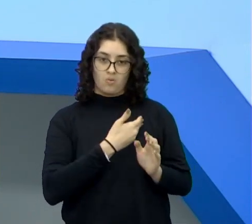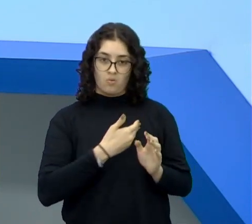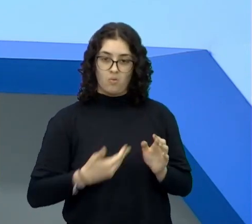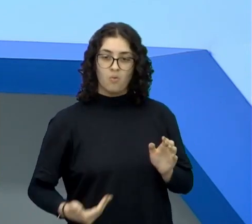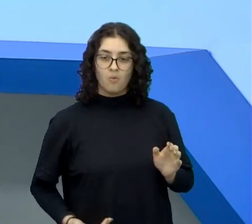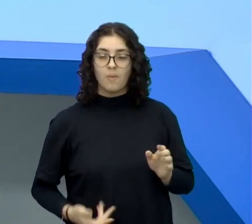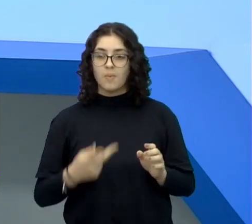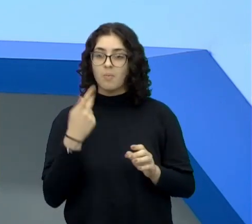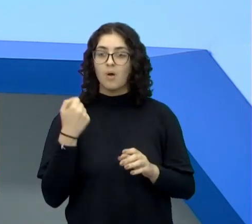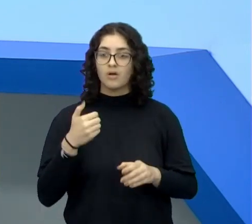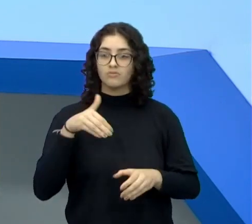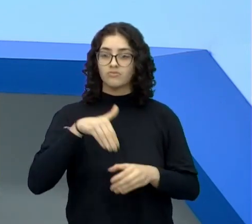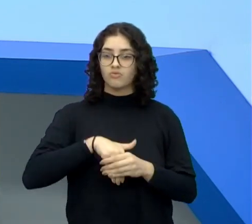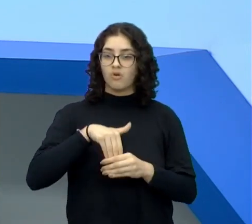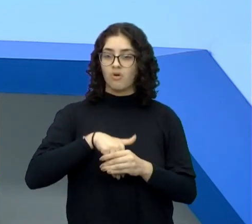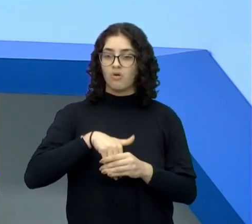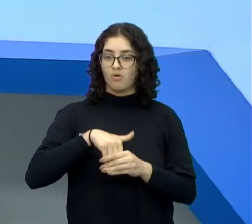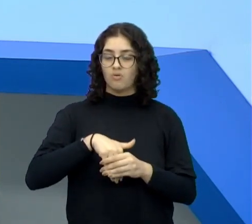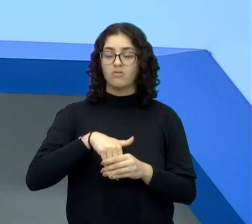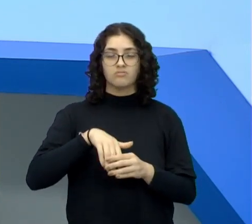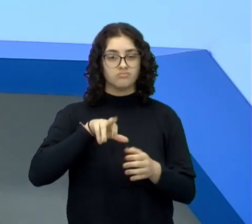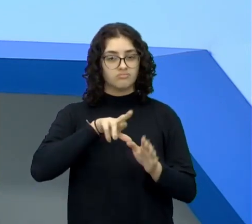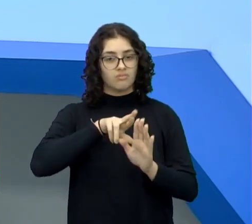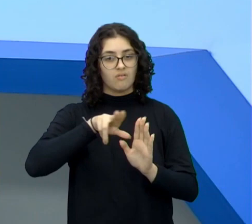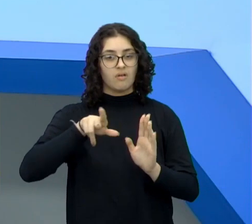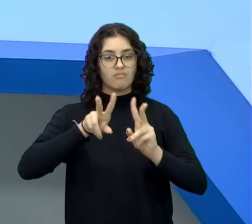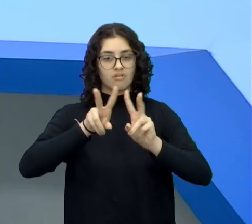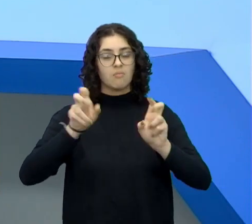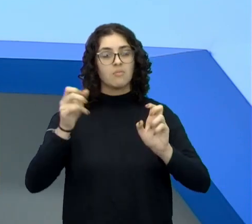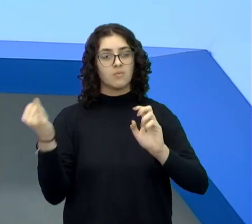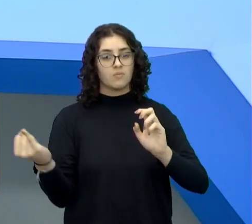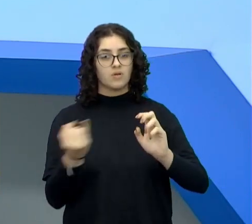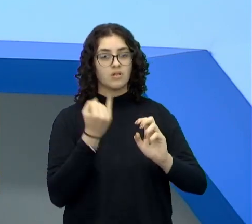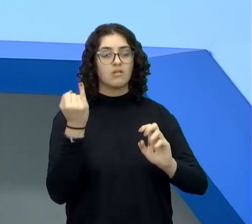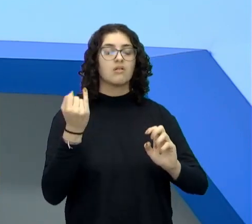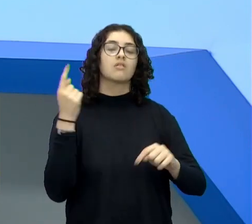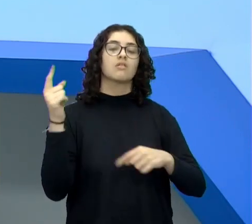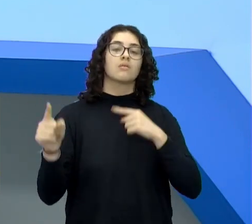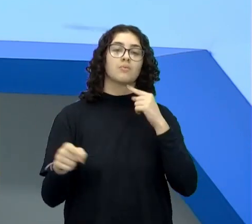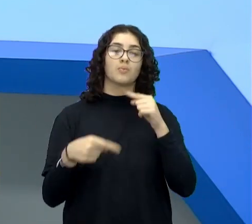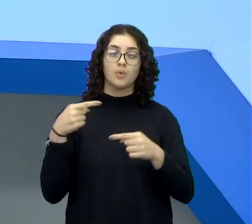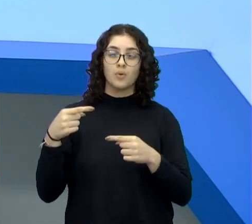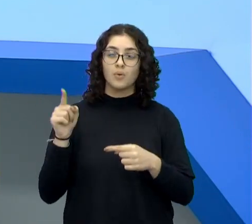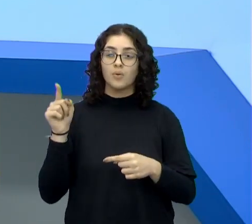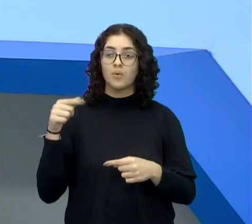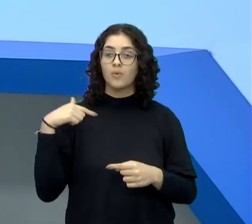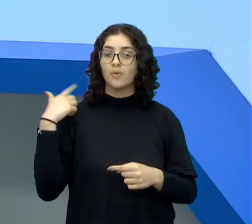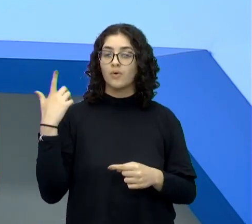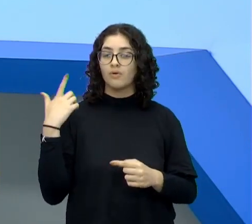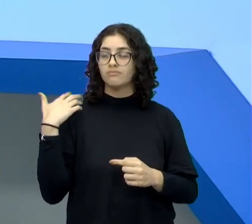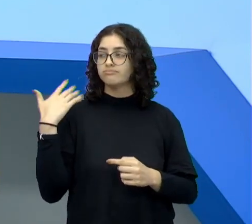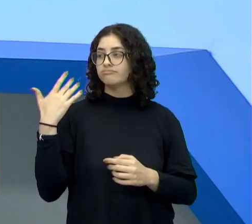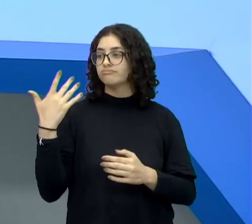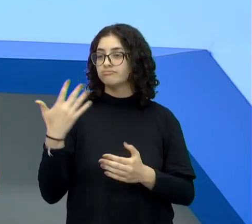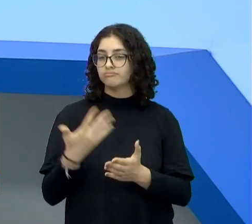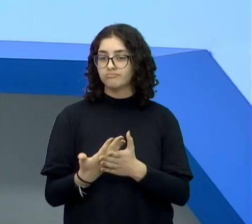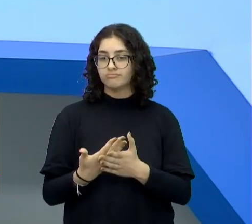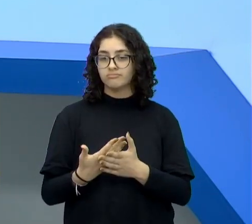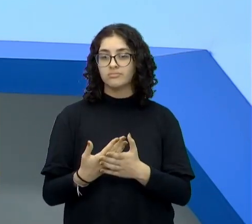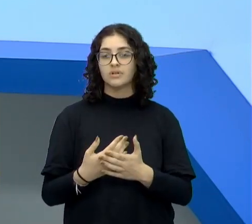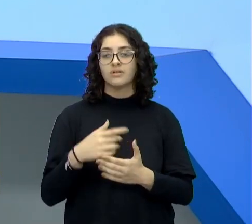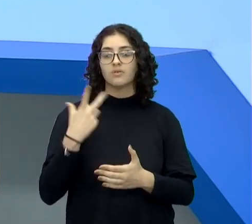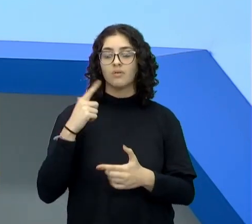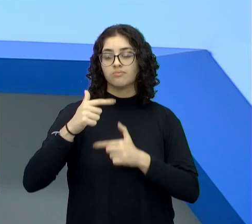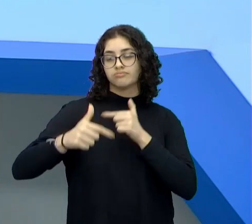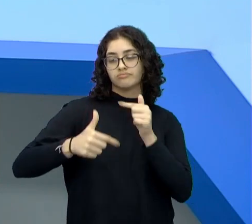podem votar, né, em vários tópicos importantes que depois eles vão trabalhar aí, ao longo aí do mandato, tudo